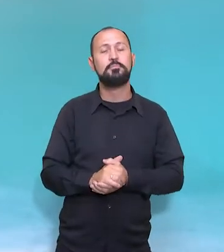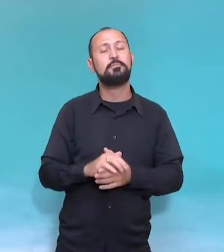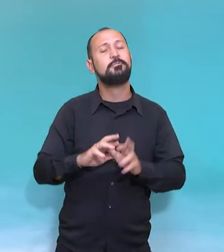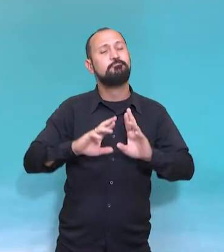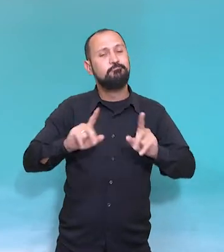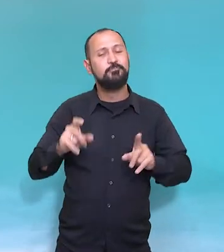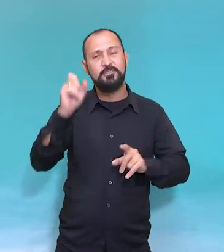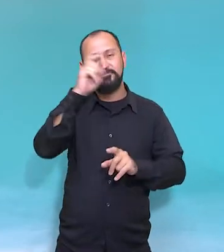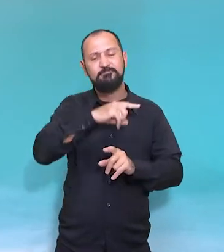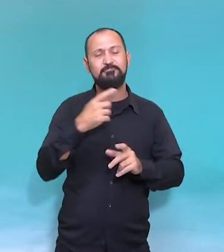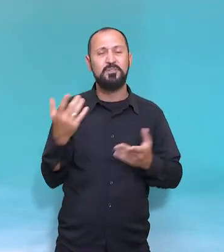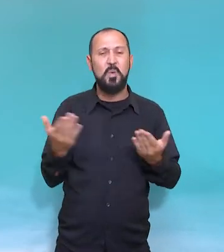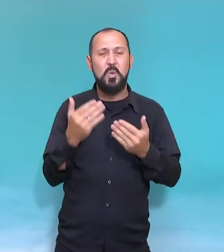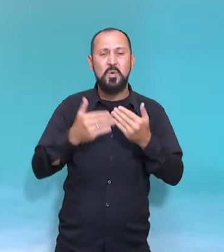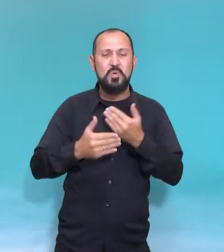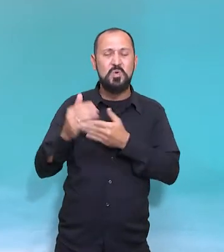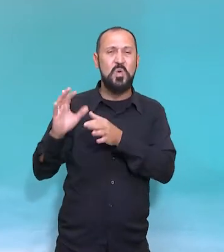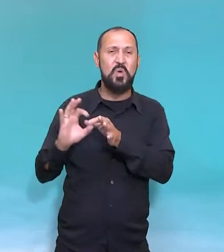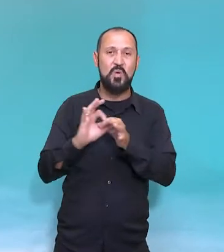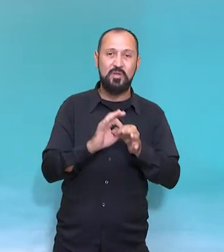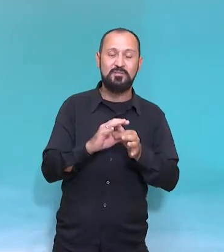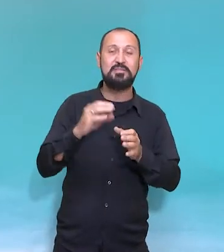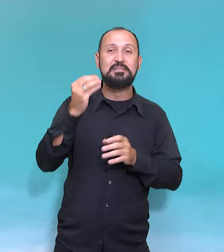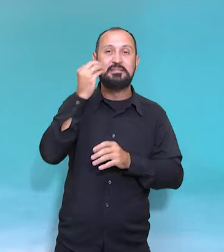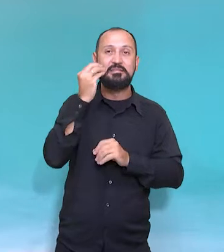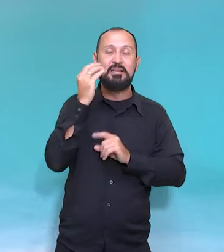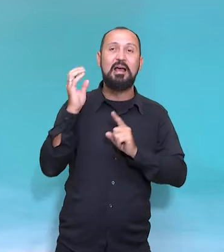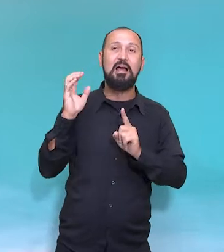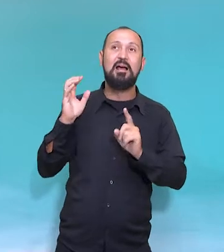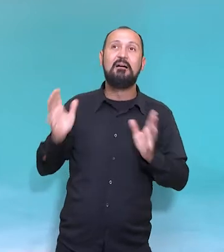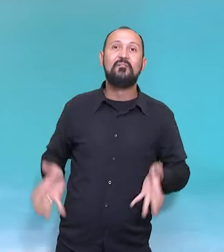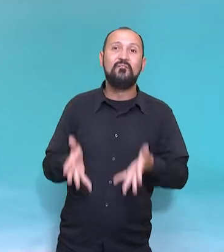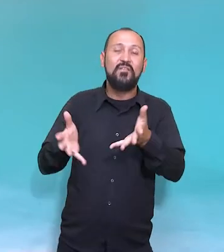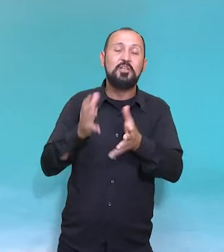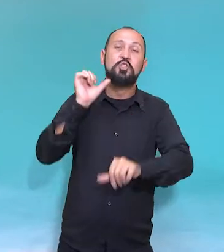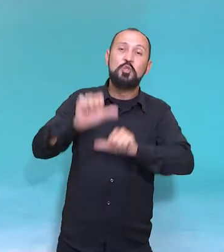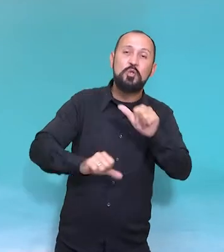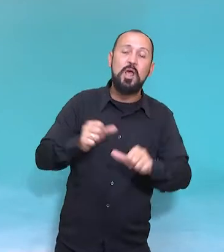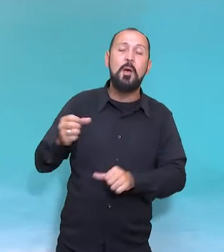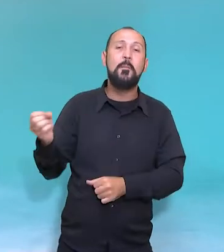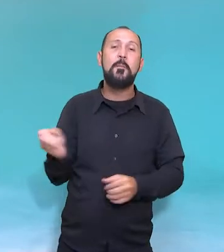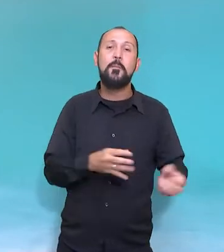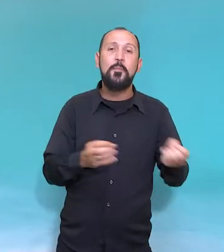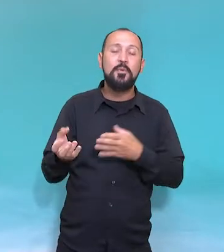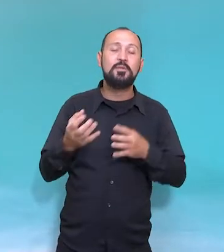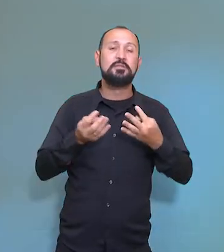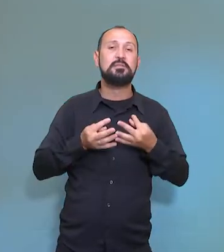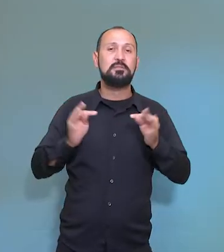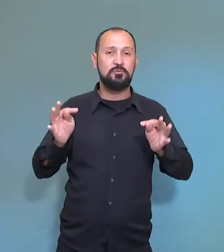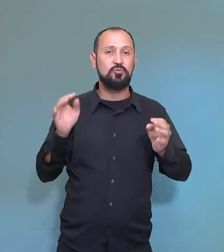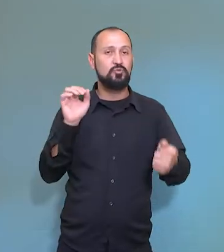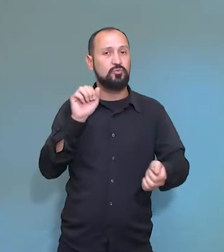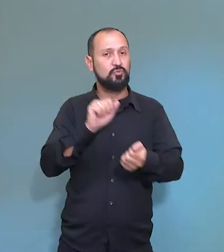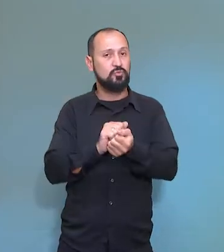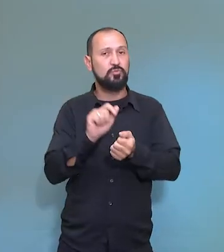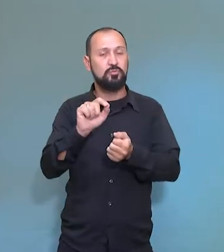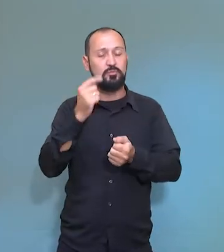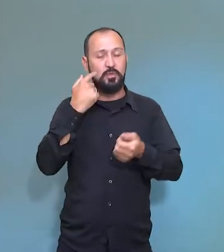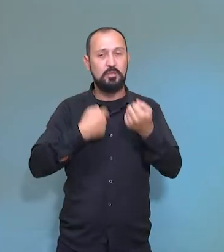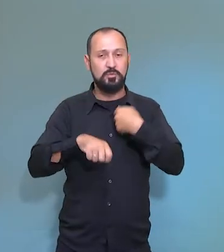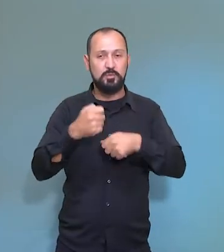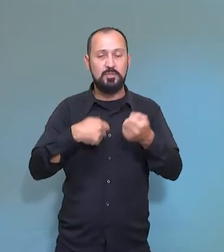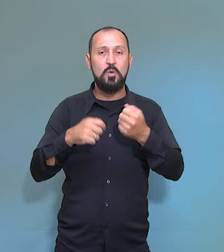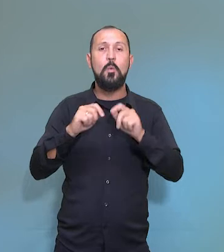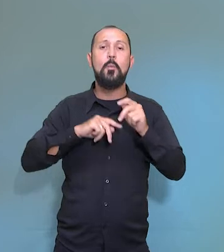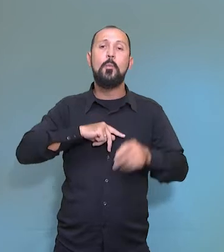Quer dizer, vai na contramão de tudo que a gente está falando, né? Sobre essa tendência de modernização e de abertura à tecnologia